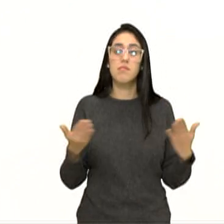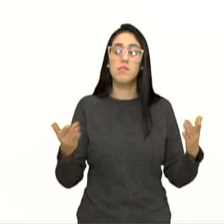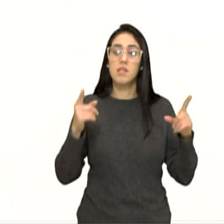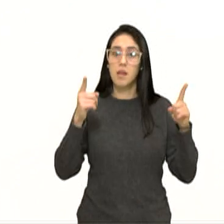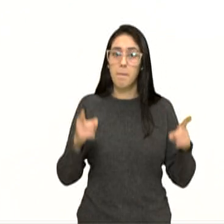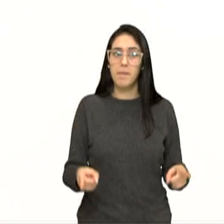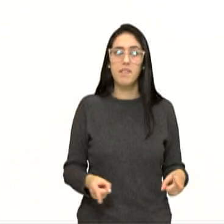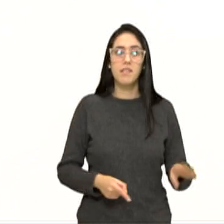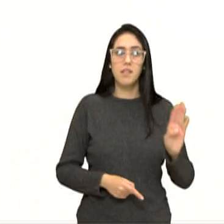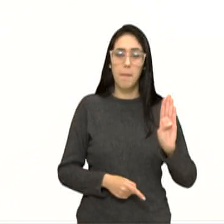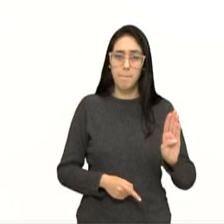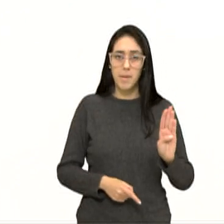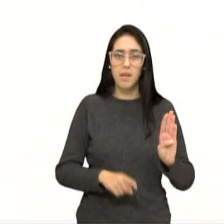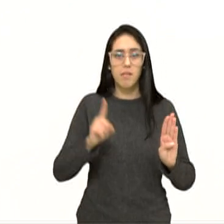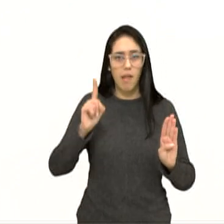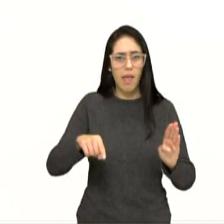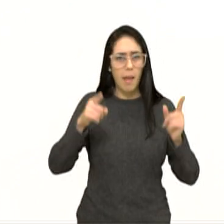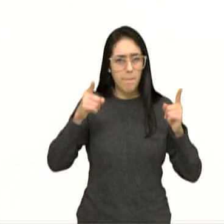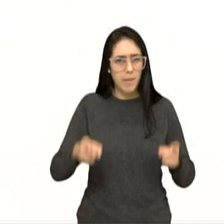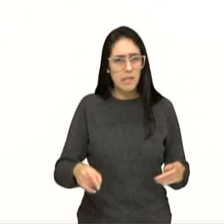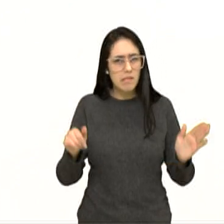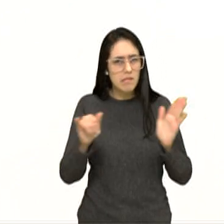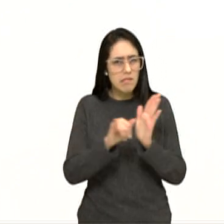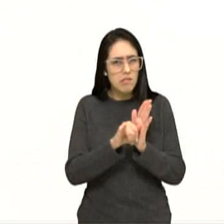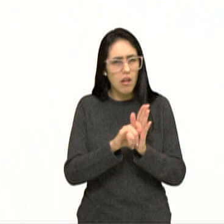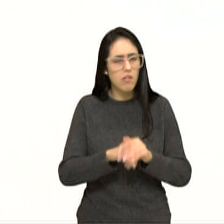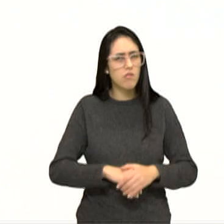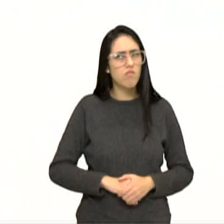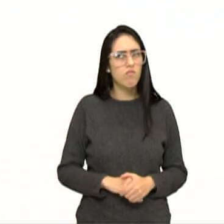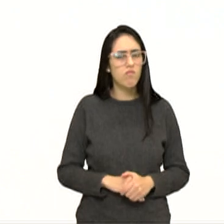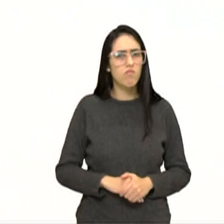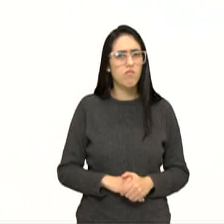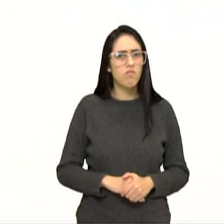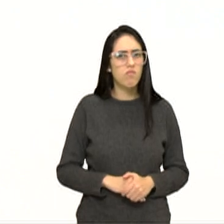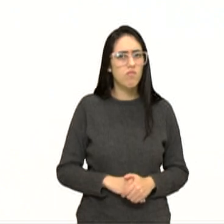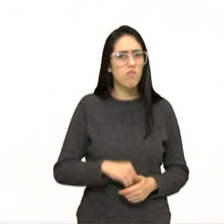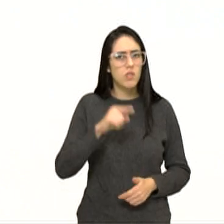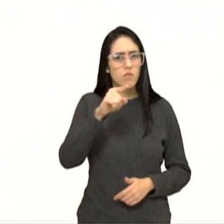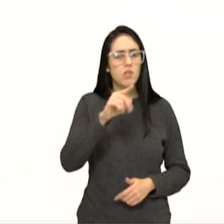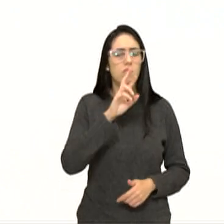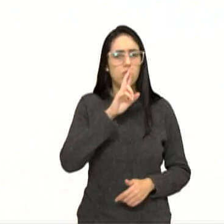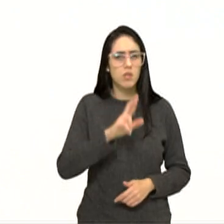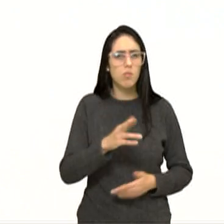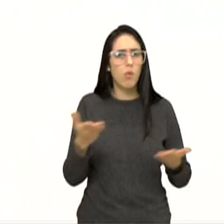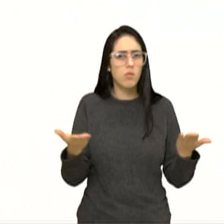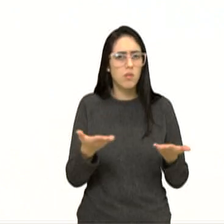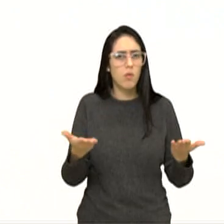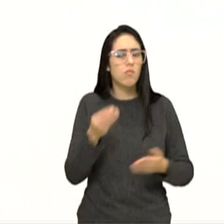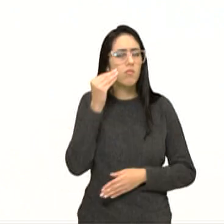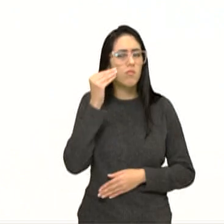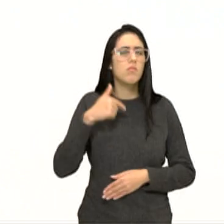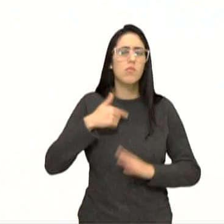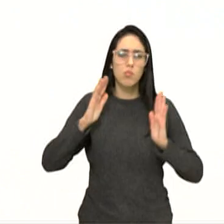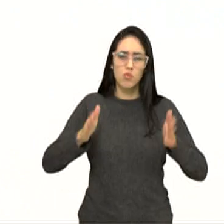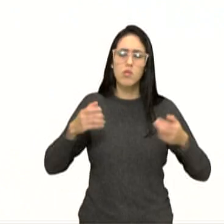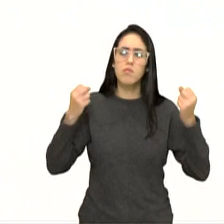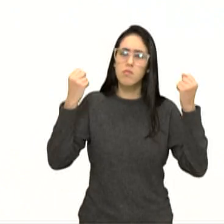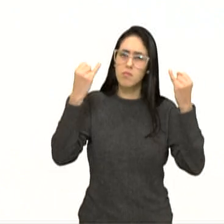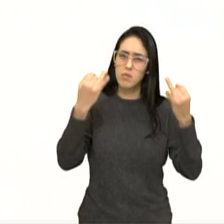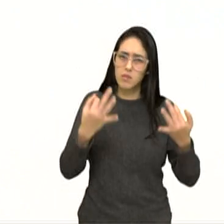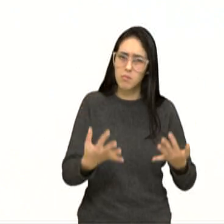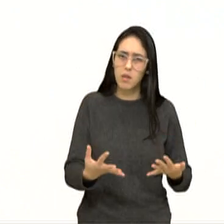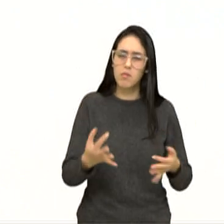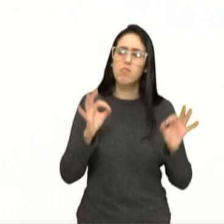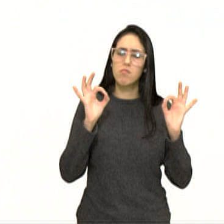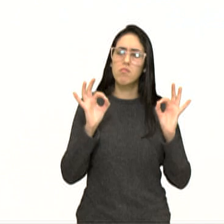matriz B é uma matriz identidade? Justifique sua resposta. Então, com tudo que a gente já viu, eu